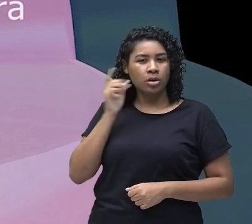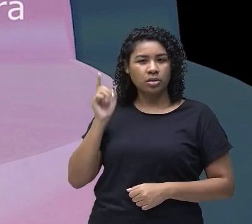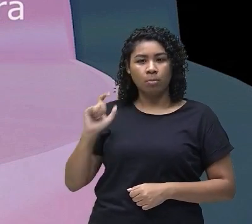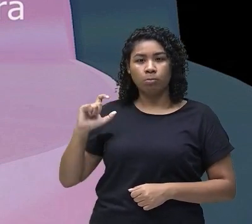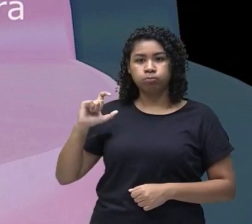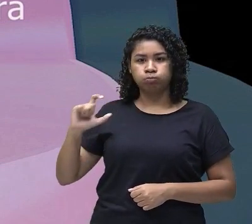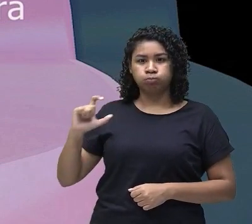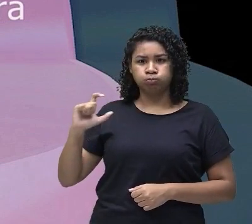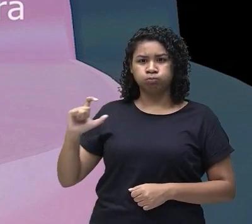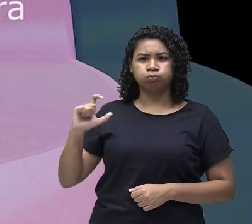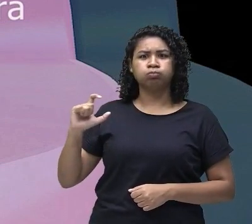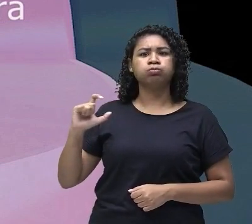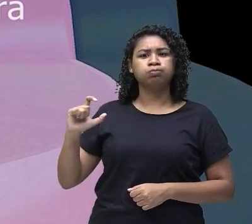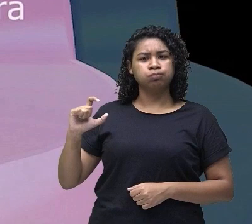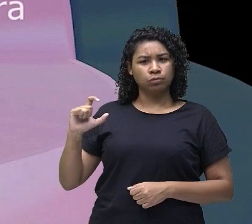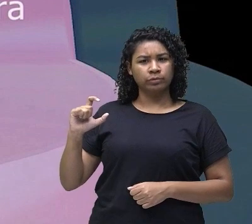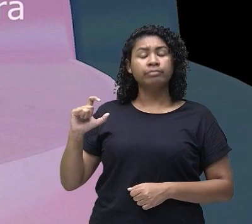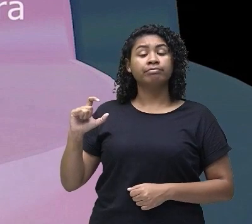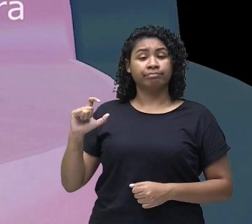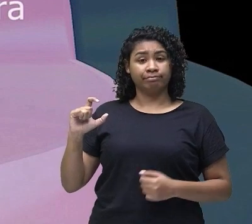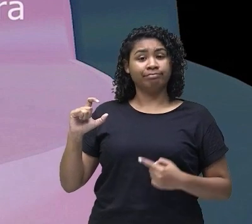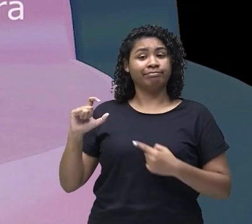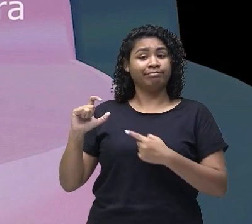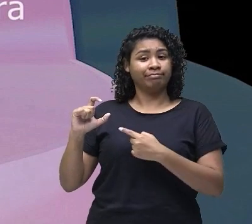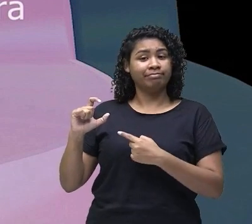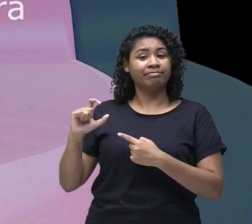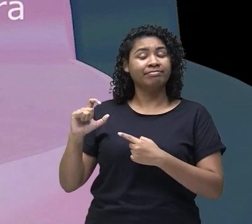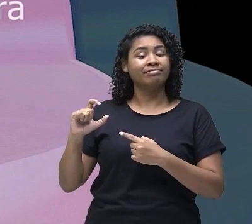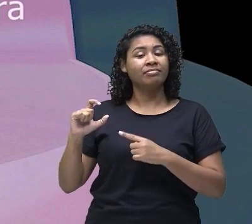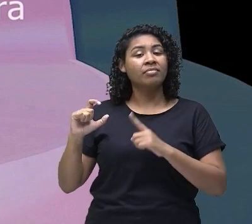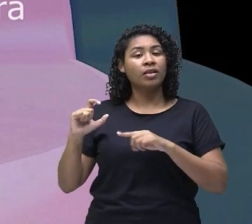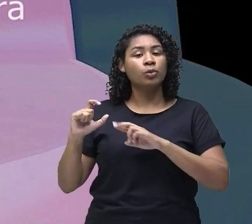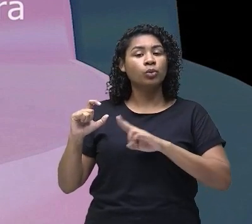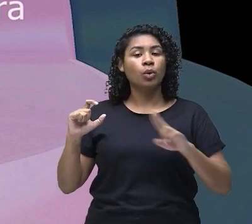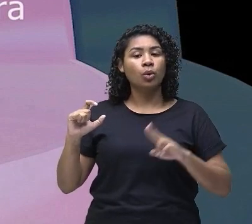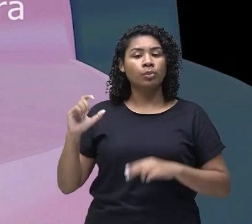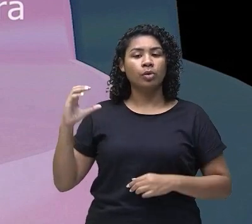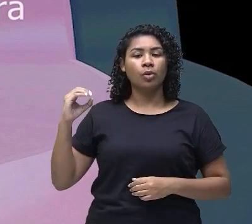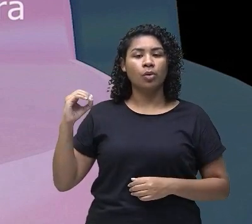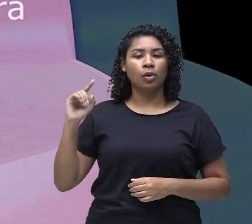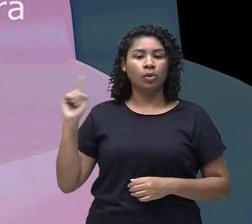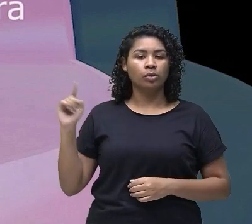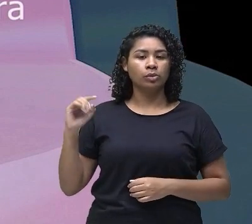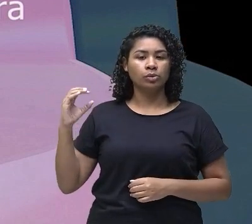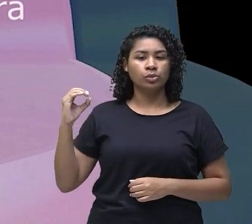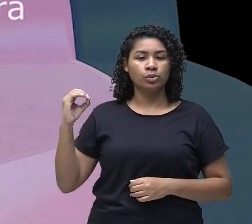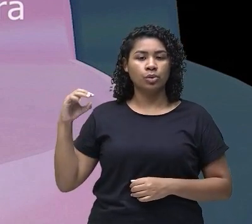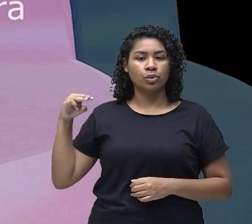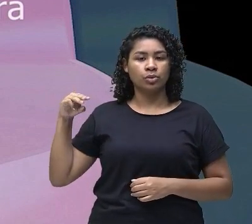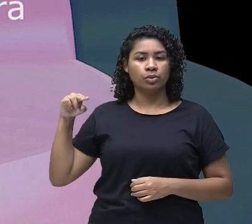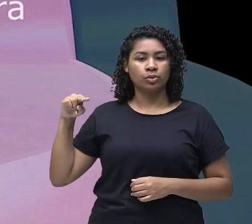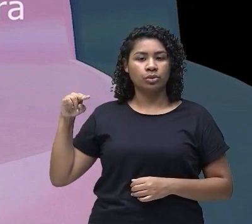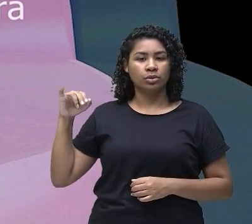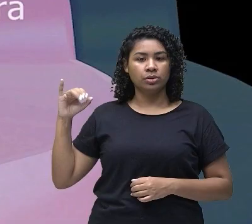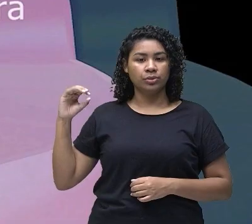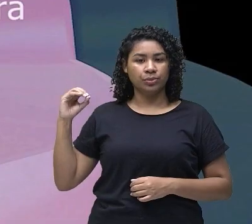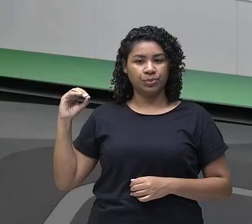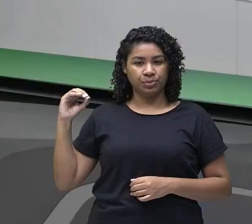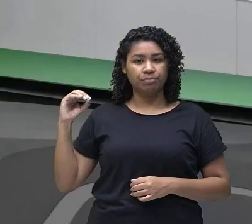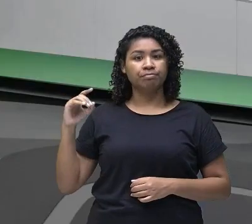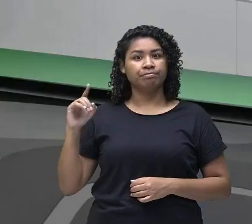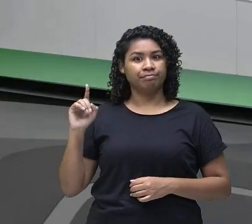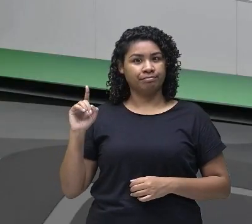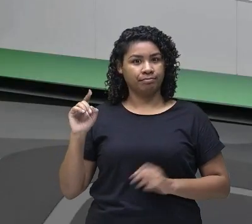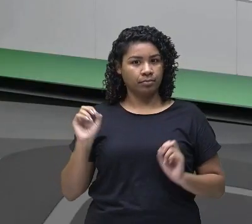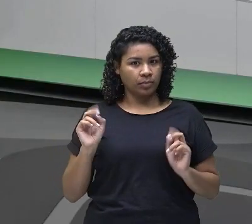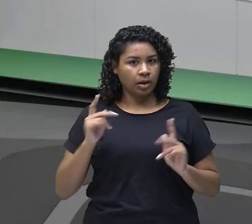espessura rosa que vocês estão vendo, a gente está identificando como camada de ozônio. A gente viu que essa camada fica na